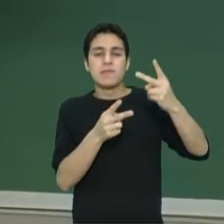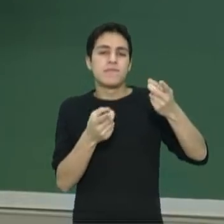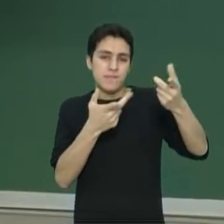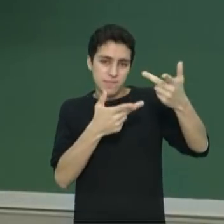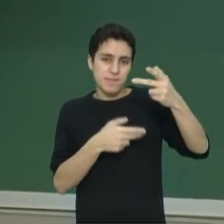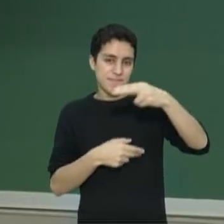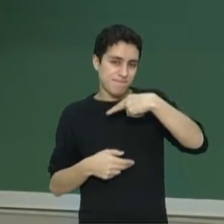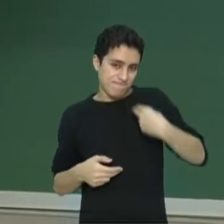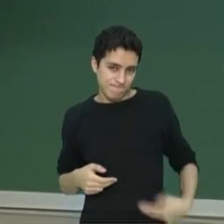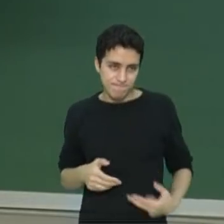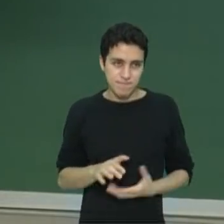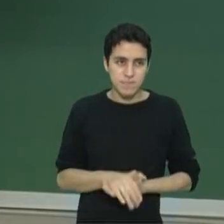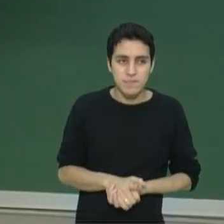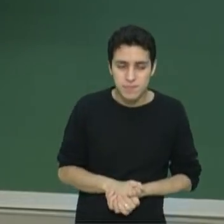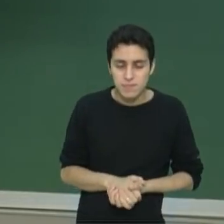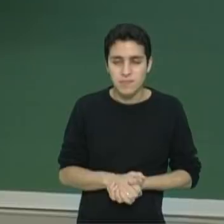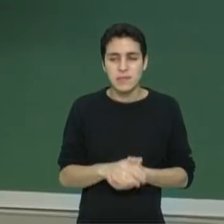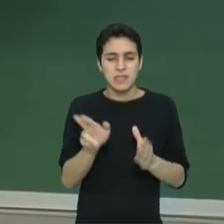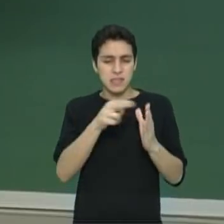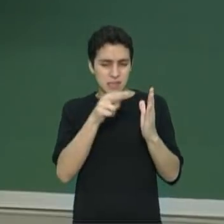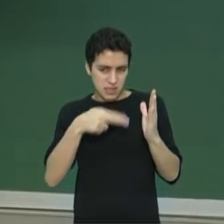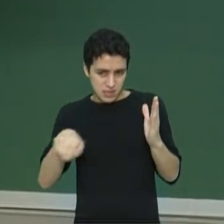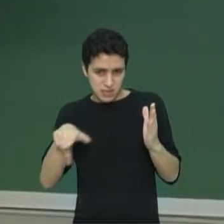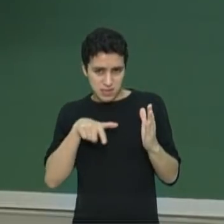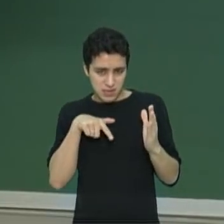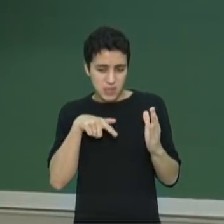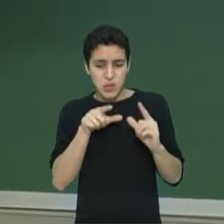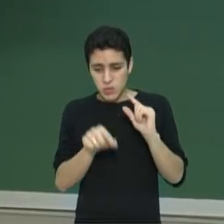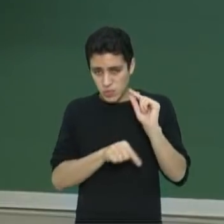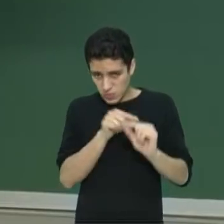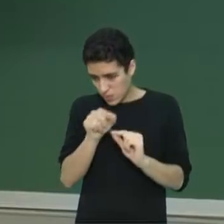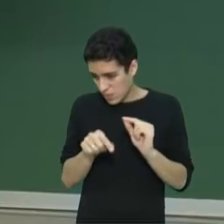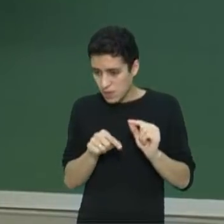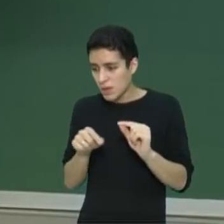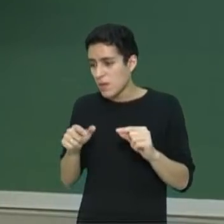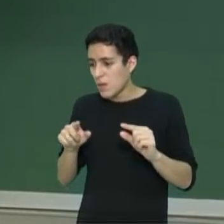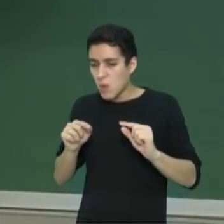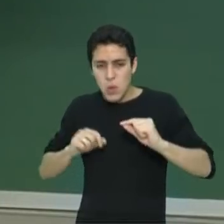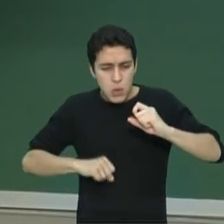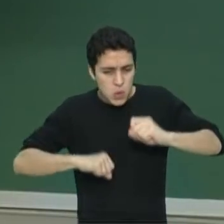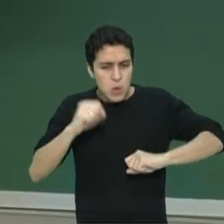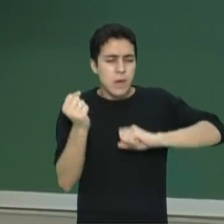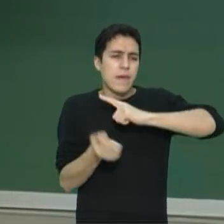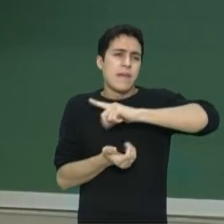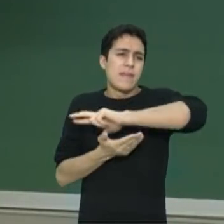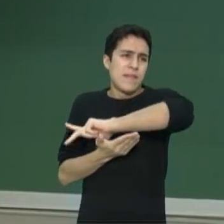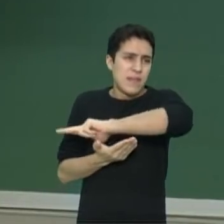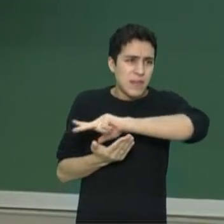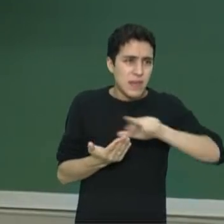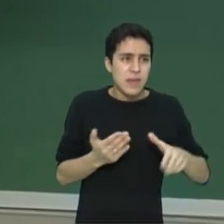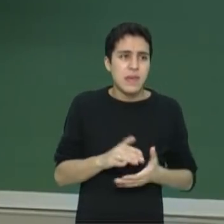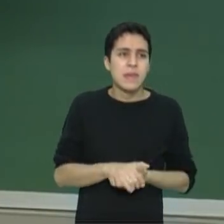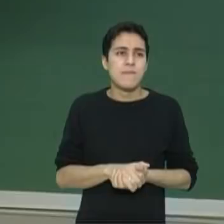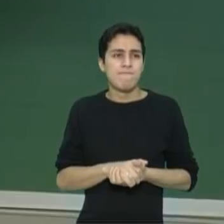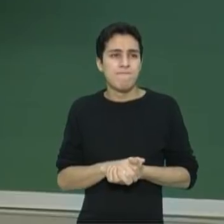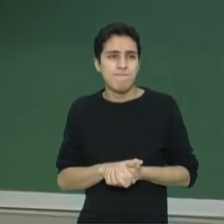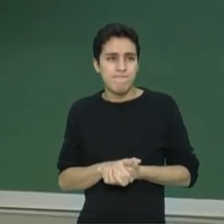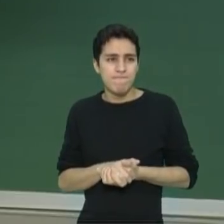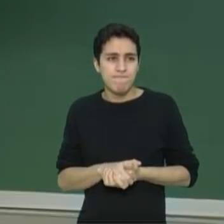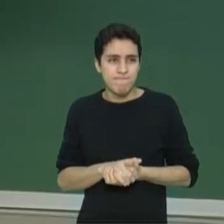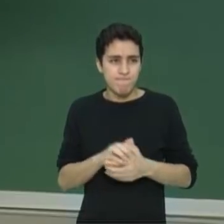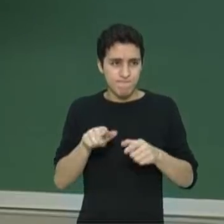Aí a Nova Zelândia, né, que tem além de ter um parque industrial gigantesco, trabalhar com os laticínios,